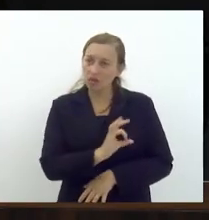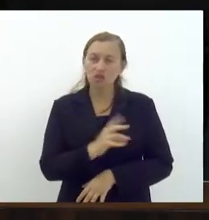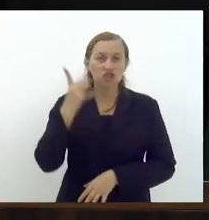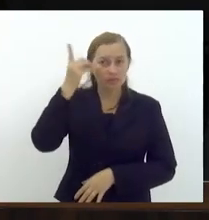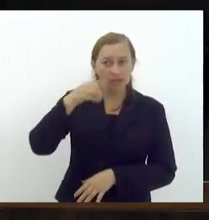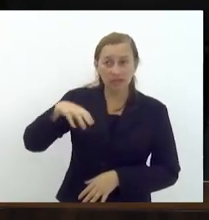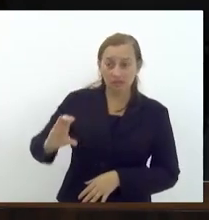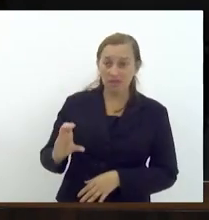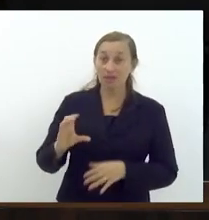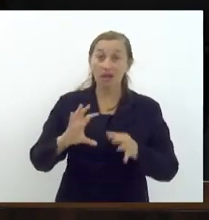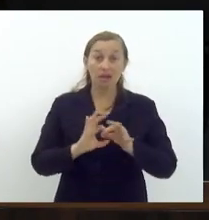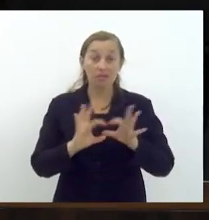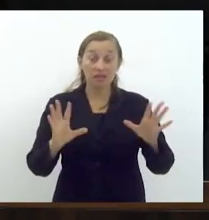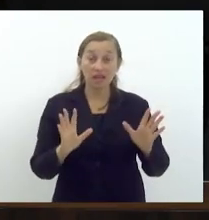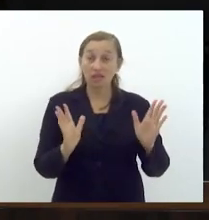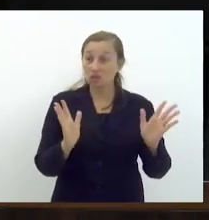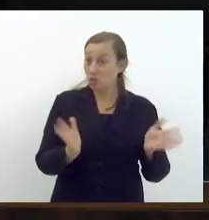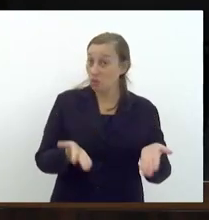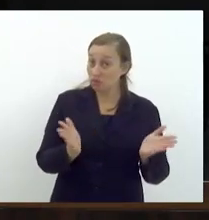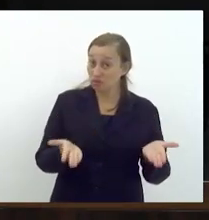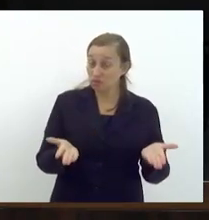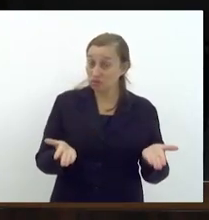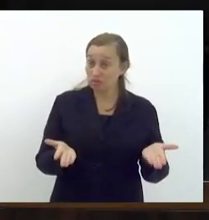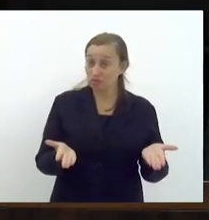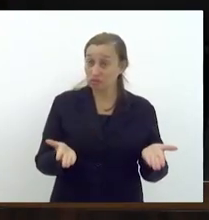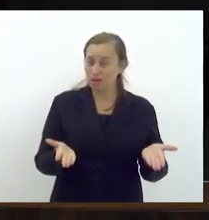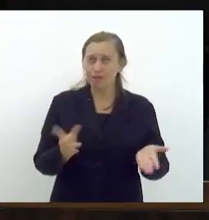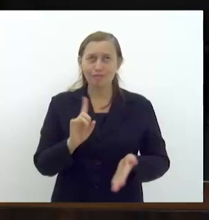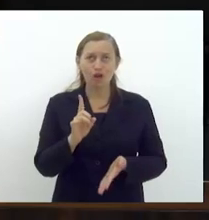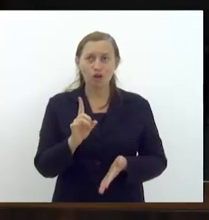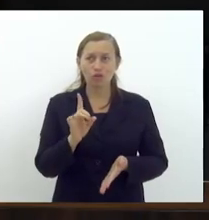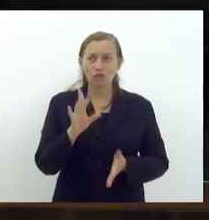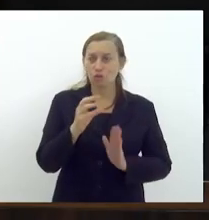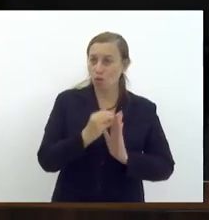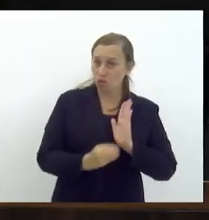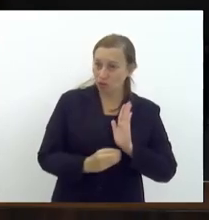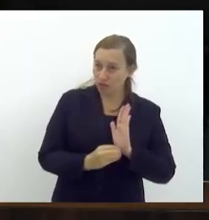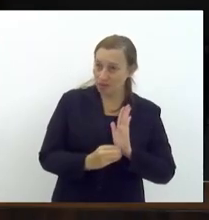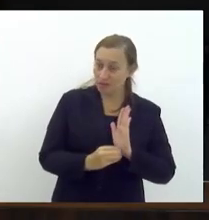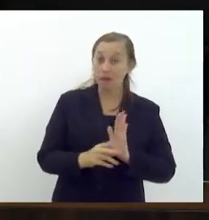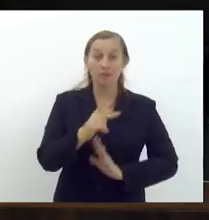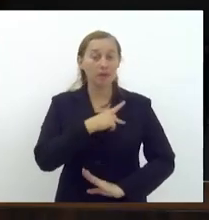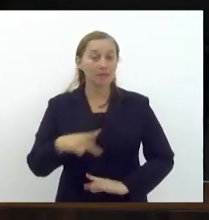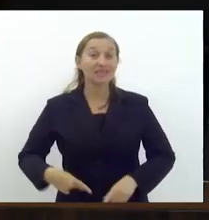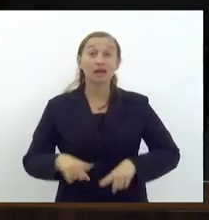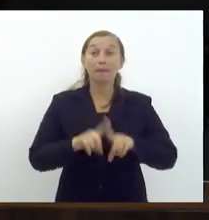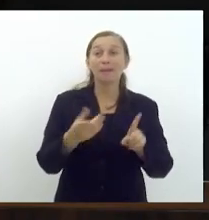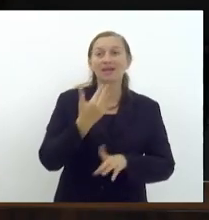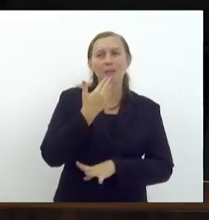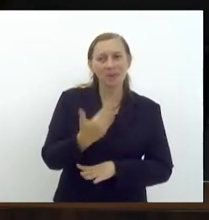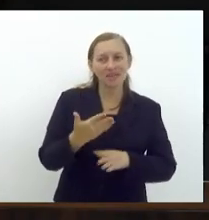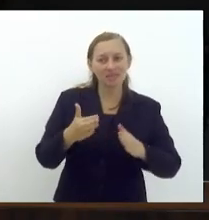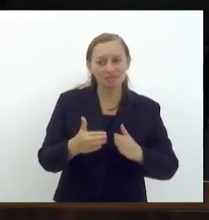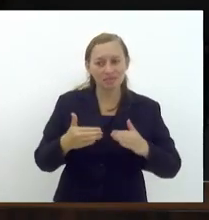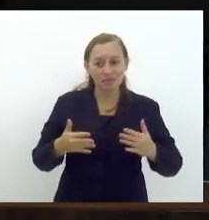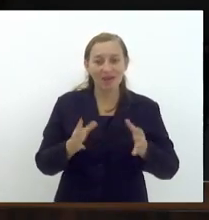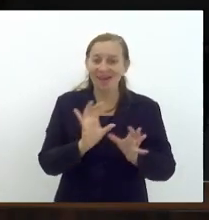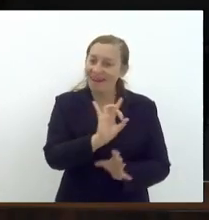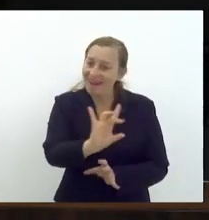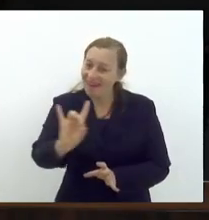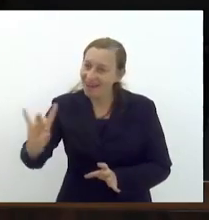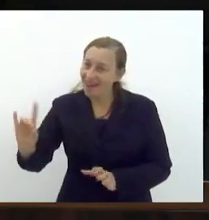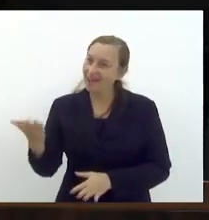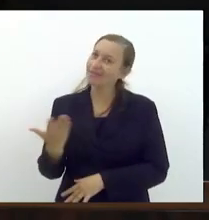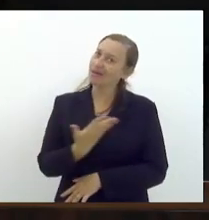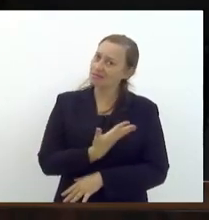tomamos a liberdade aqui não de ofício pela presidência mas pedindo permissão a cada colega que